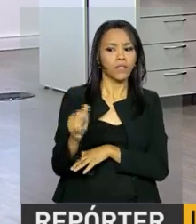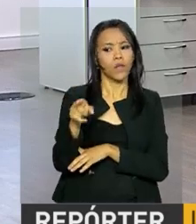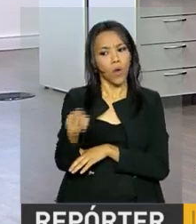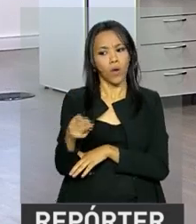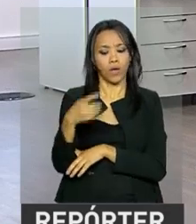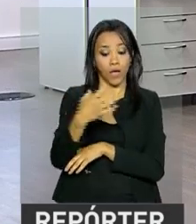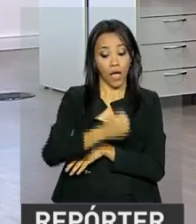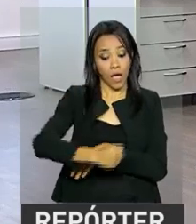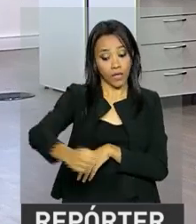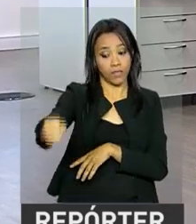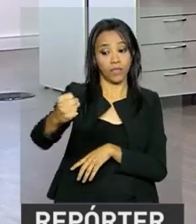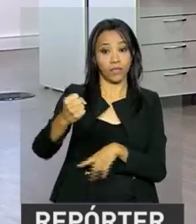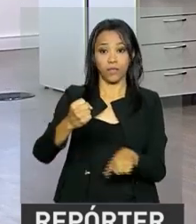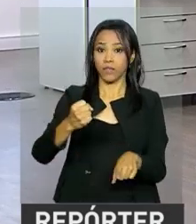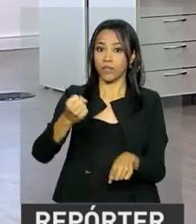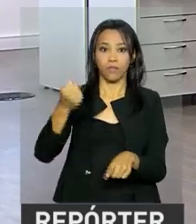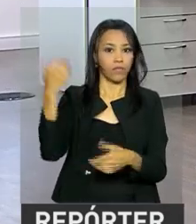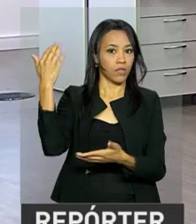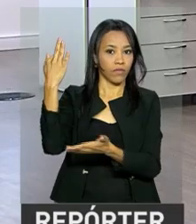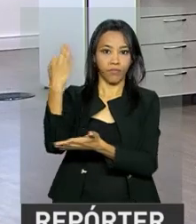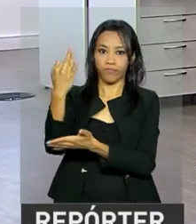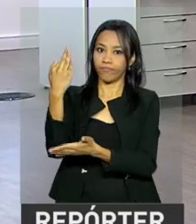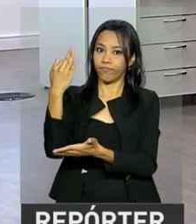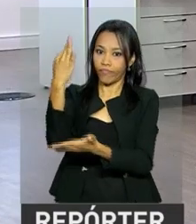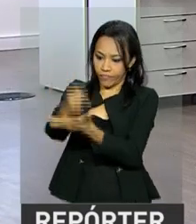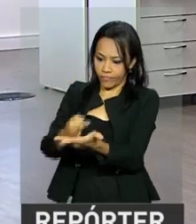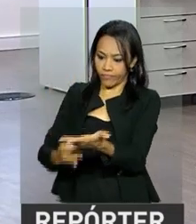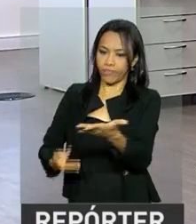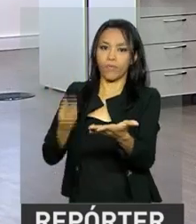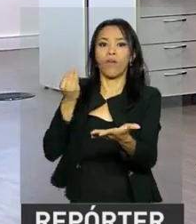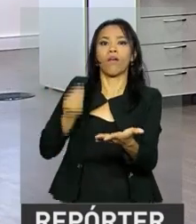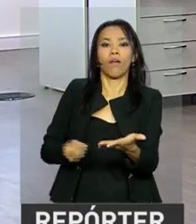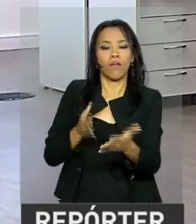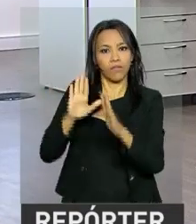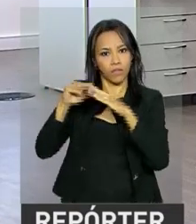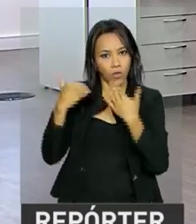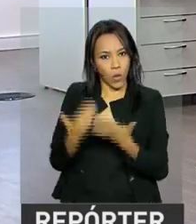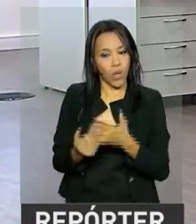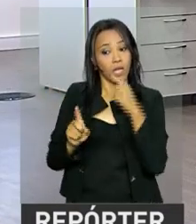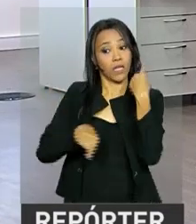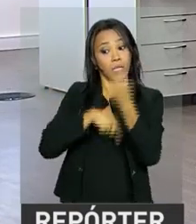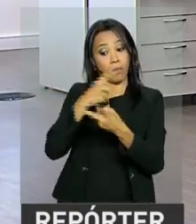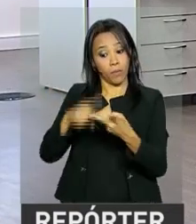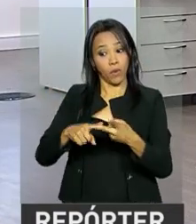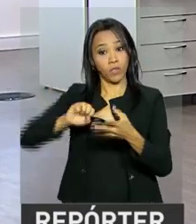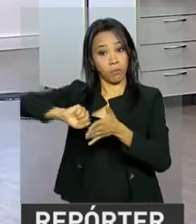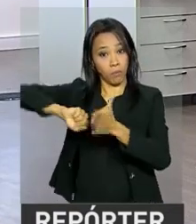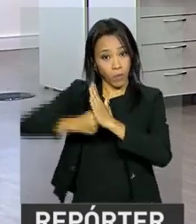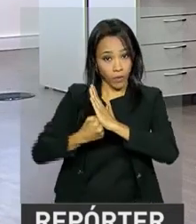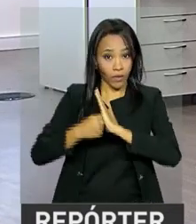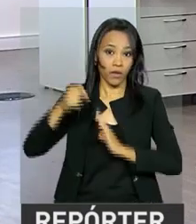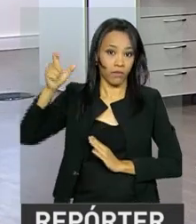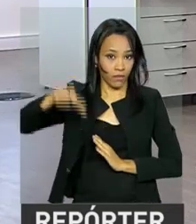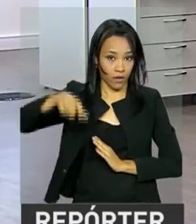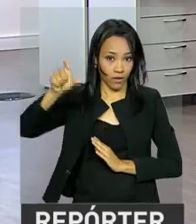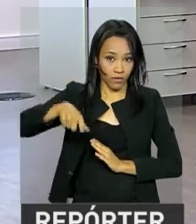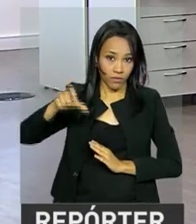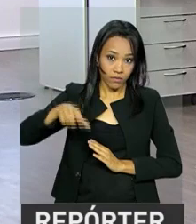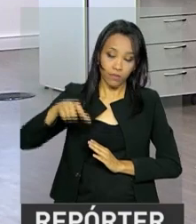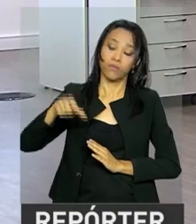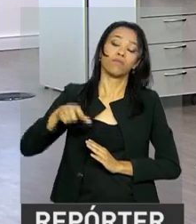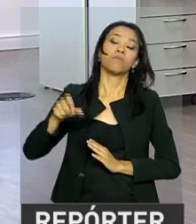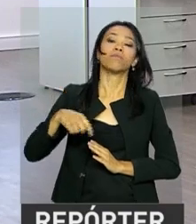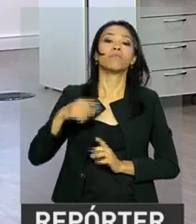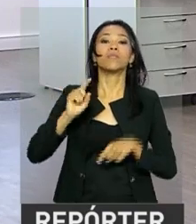criança daquela família não teve uma frequência escolar mínima exigida depois a gente tem um processo de bloqueio do benefício suspensão do